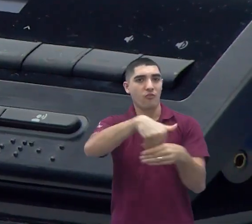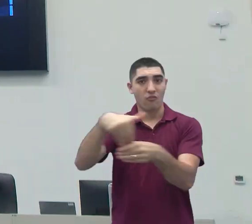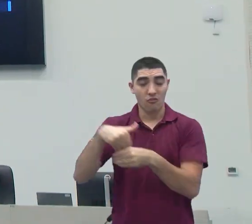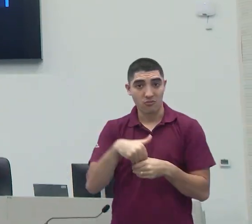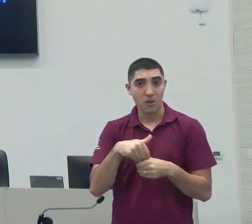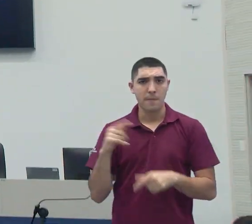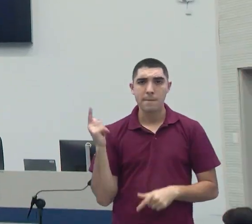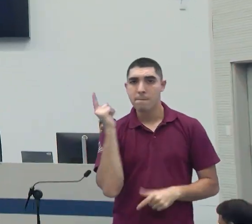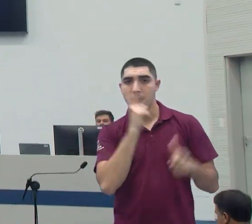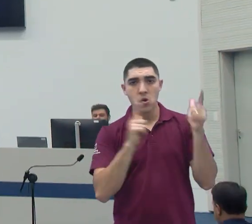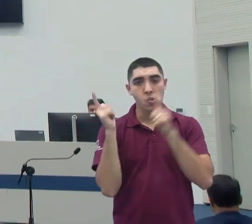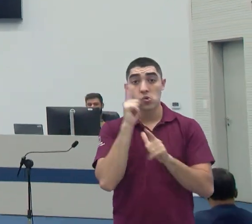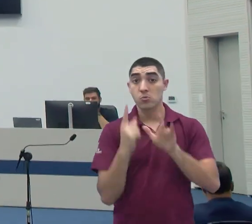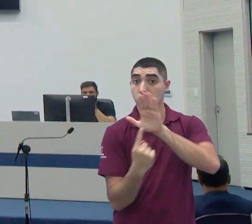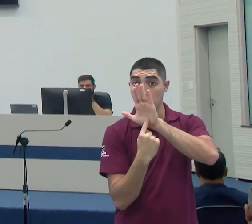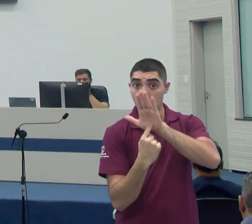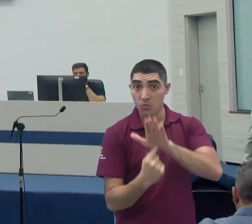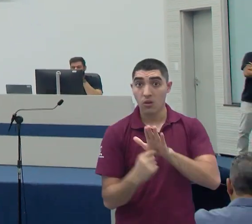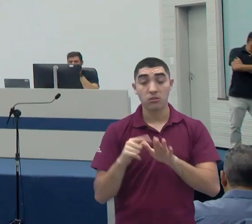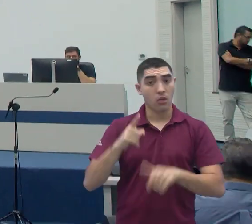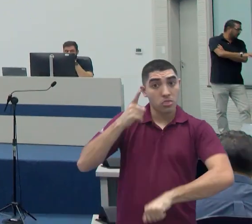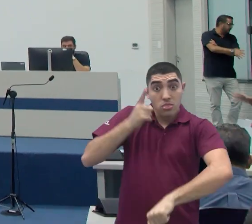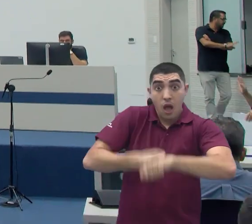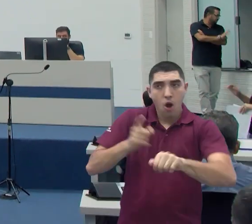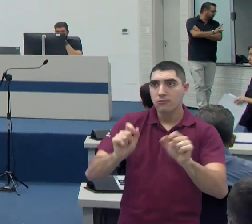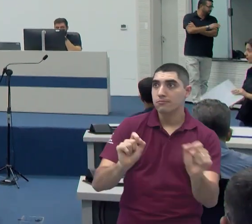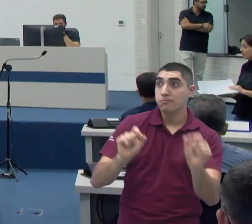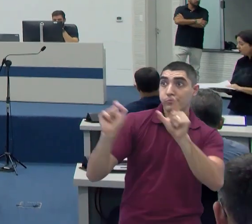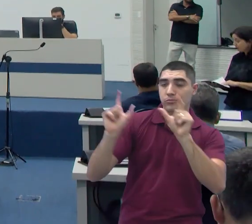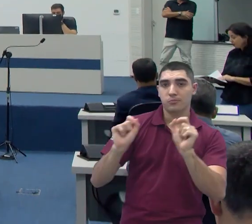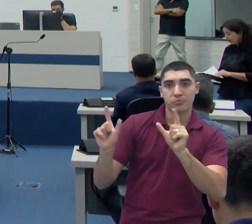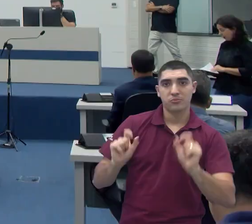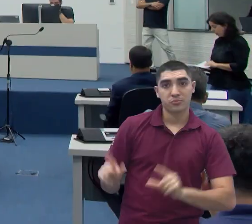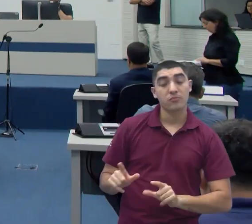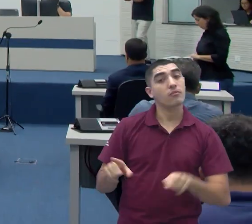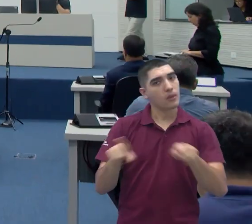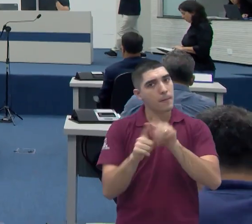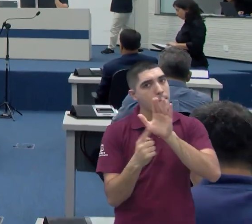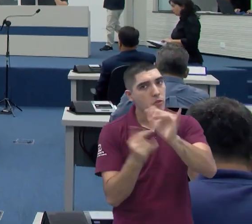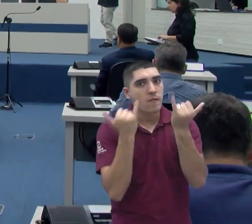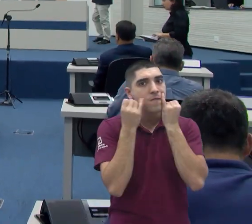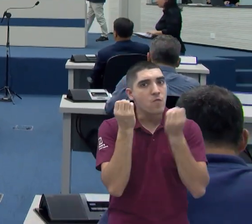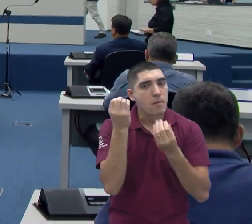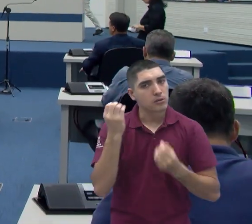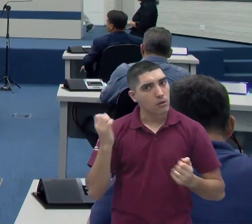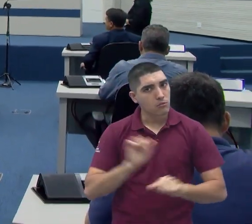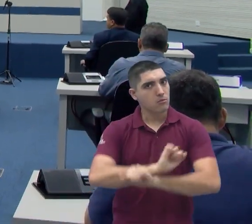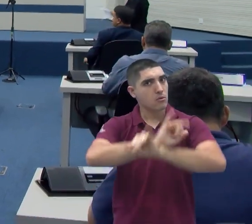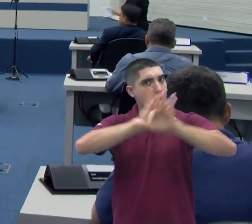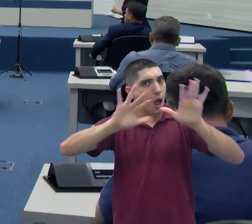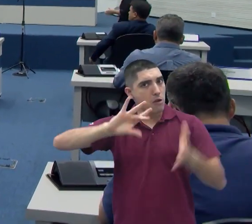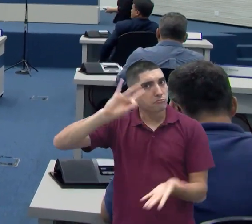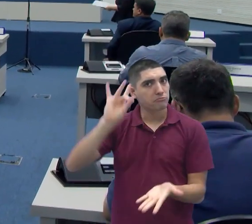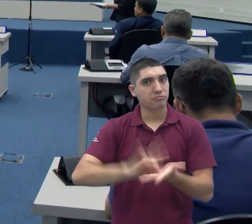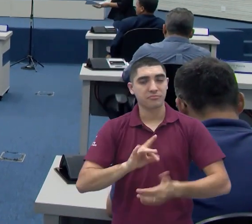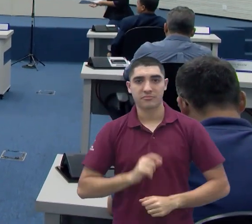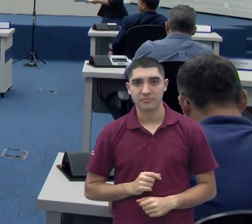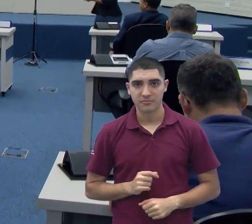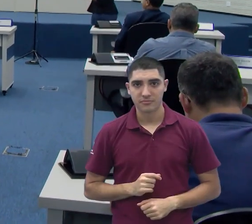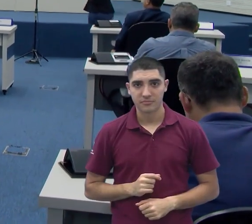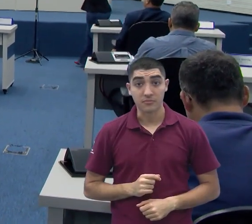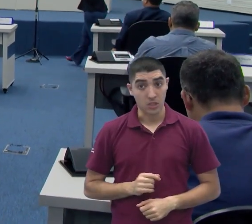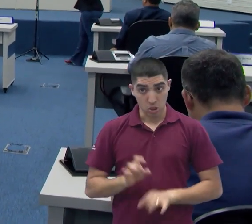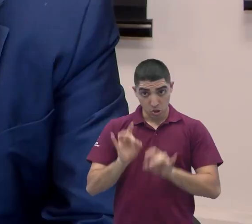trouxe mais agilidade às sessões, permitindo que os resultados sejam exibidos em tempo real e garantindo mais transparência ao